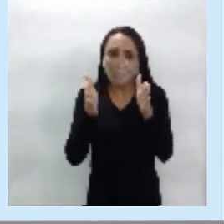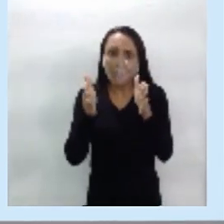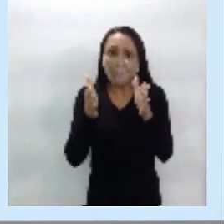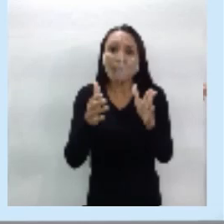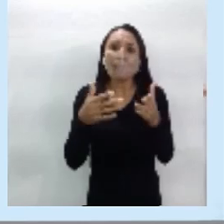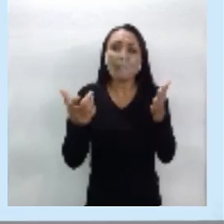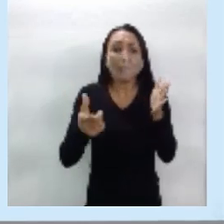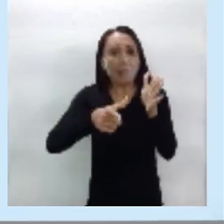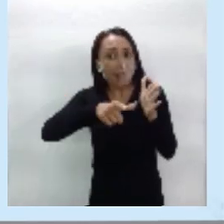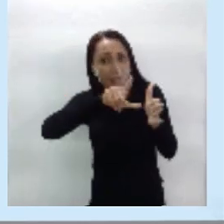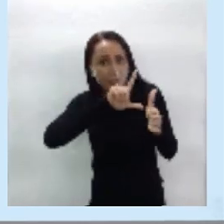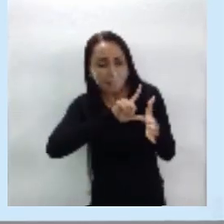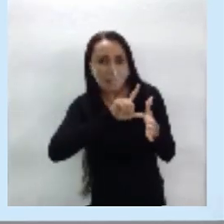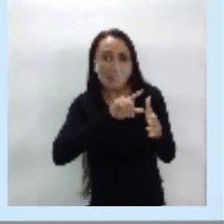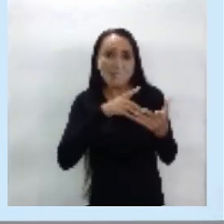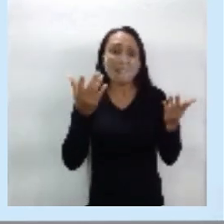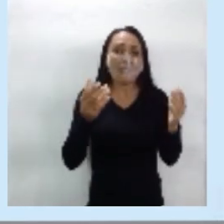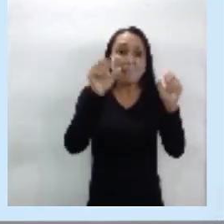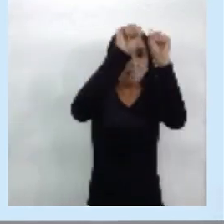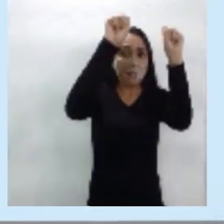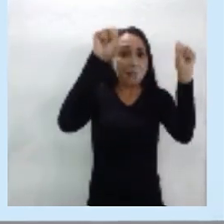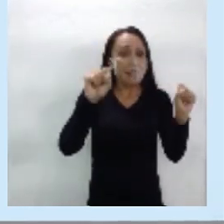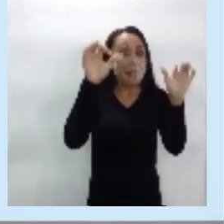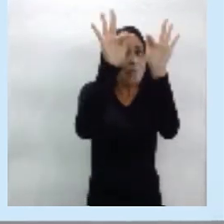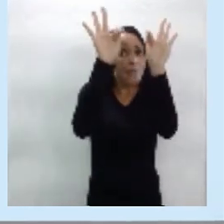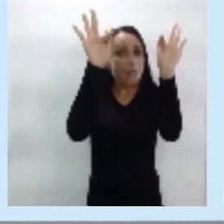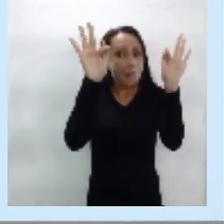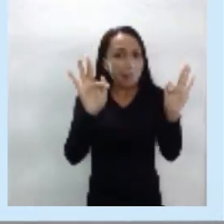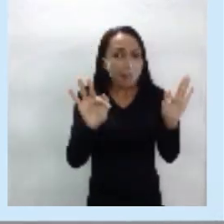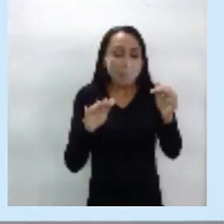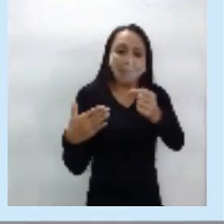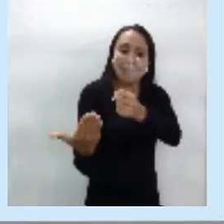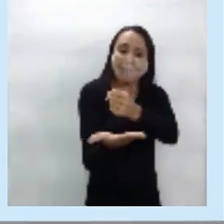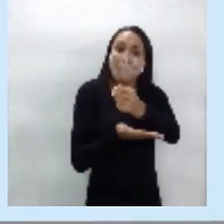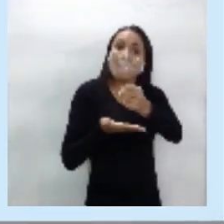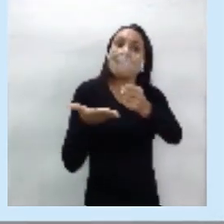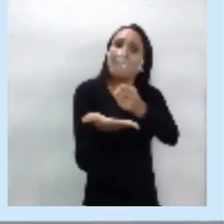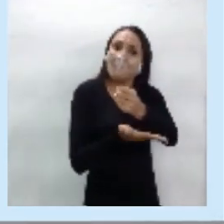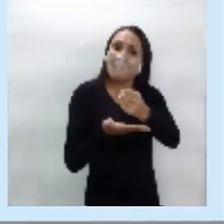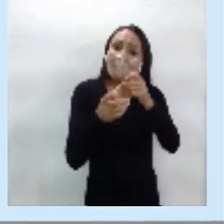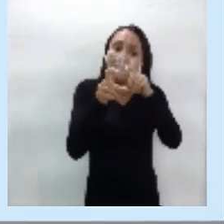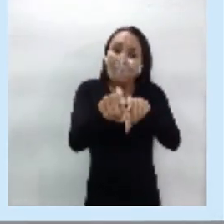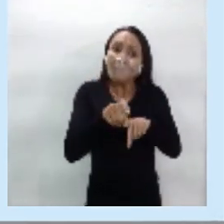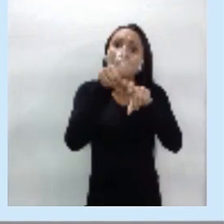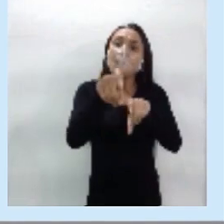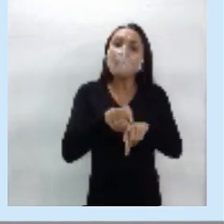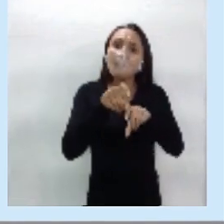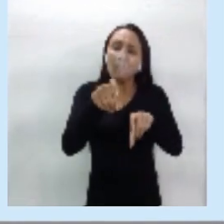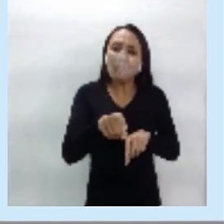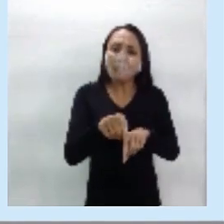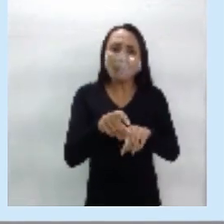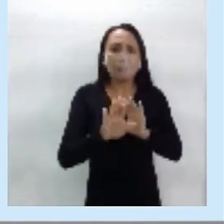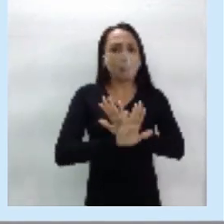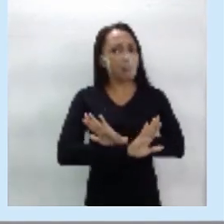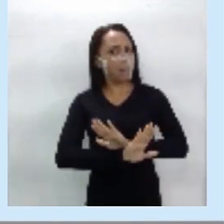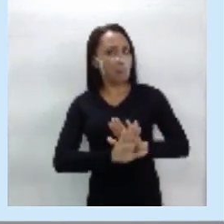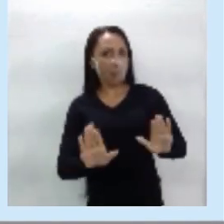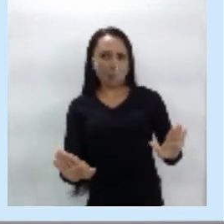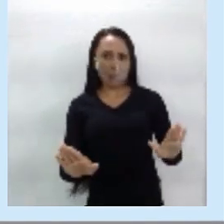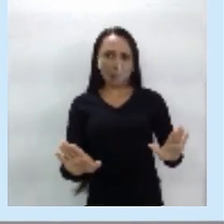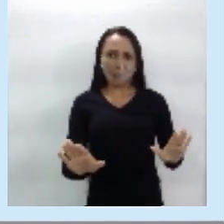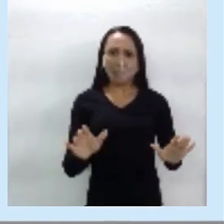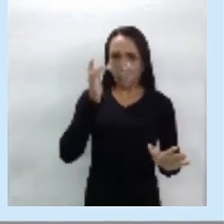período, antes de tudo, era feudal. Ou seja, a base da agricultura.